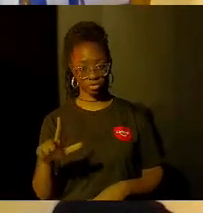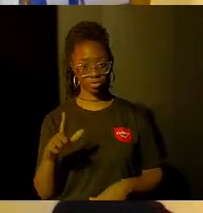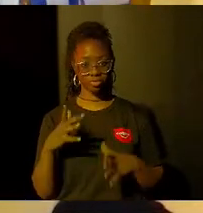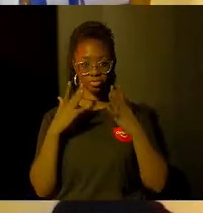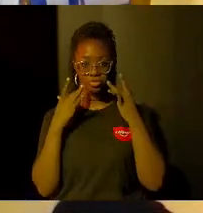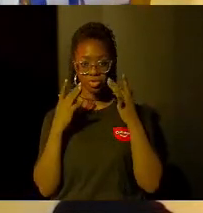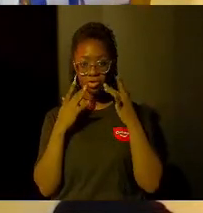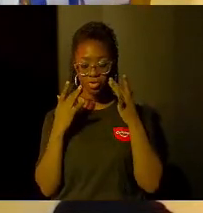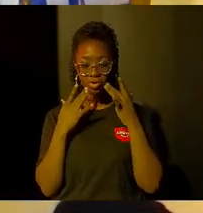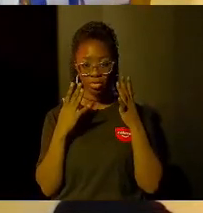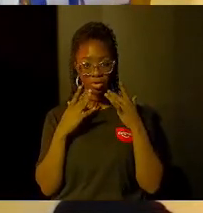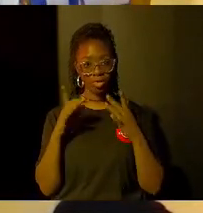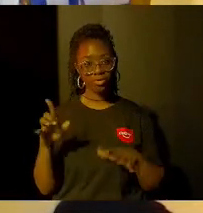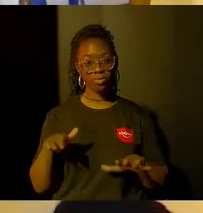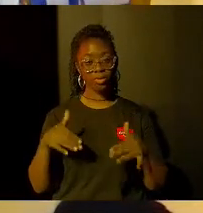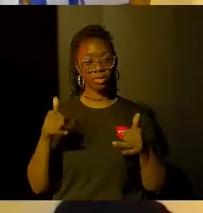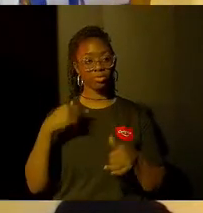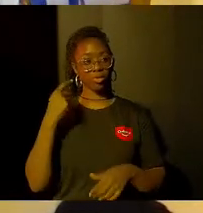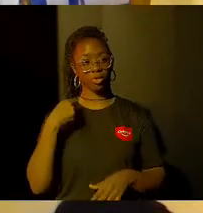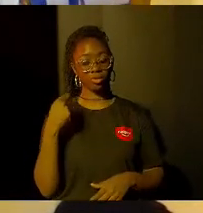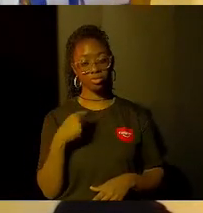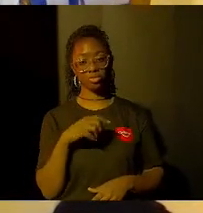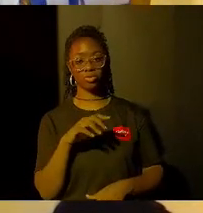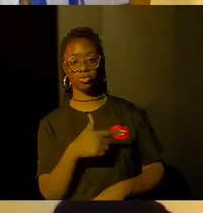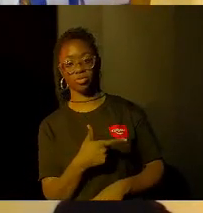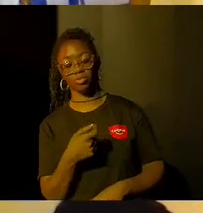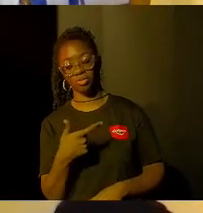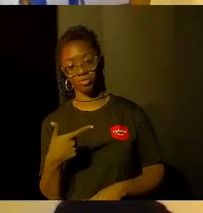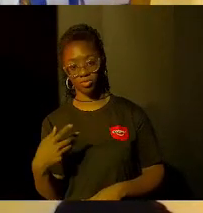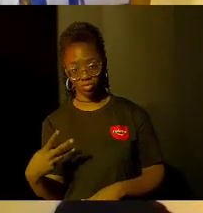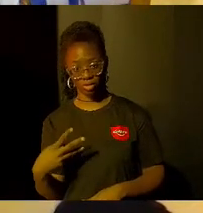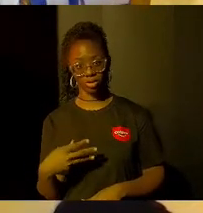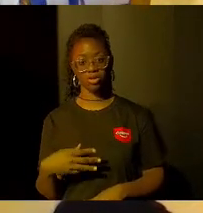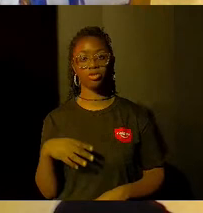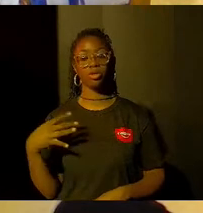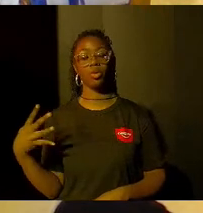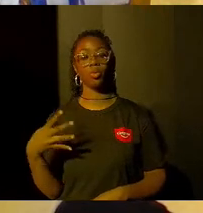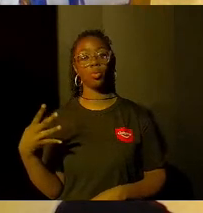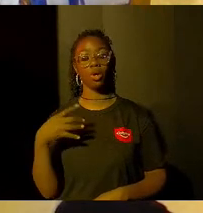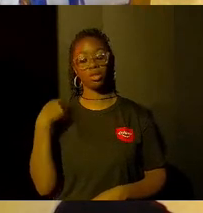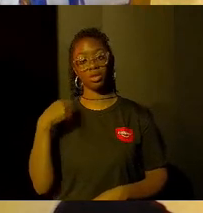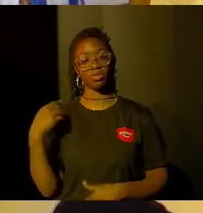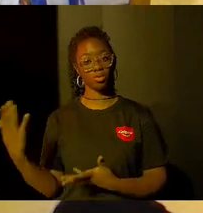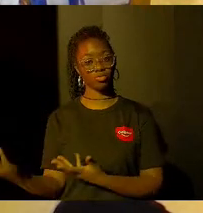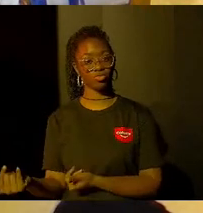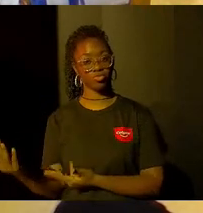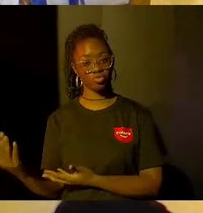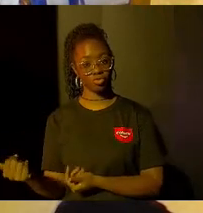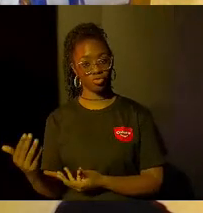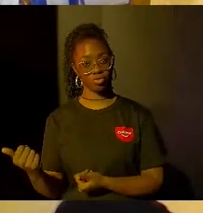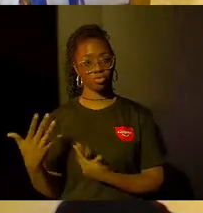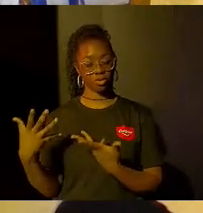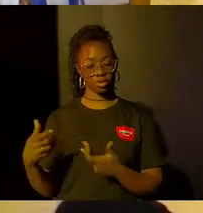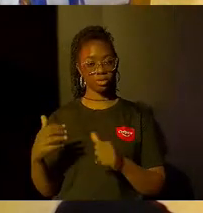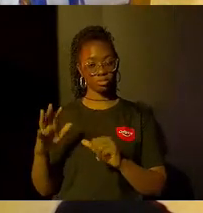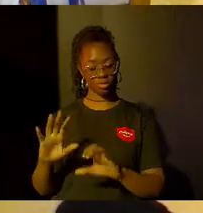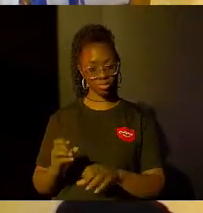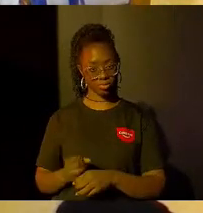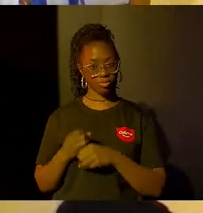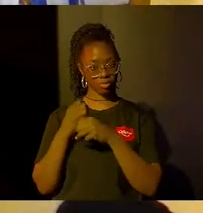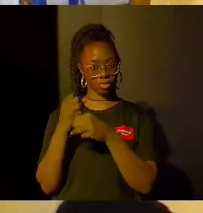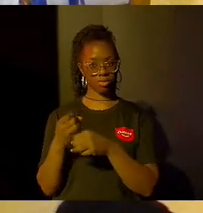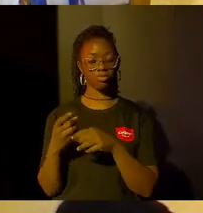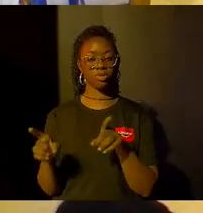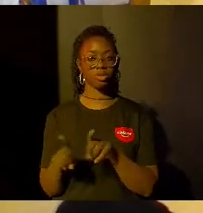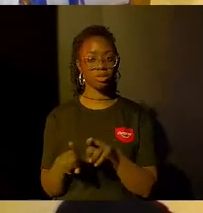2023 sendo o quarto ator negro mais jovem a receber esse reconhecimento no Brasil sua peça macacos foi aclamada